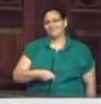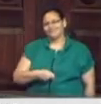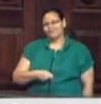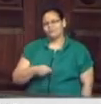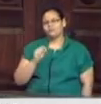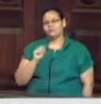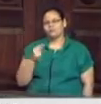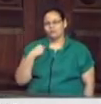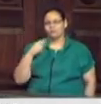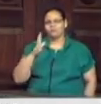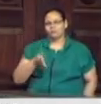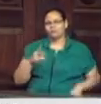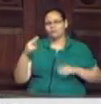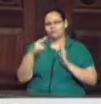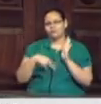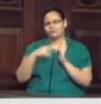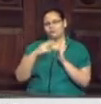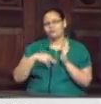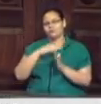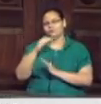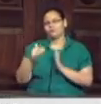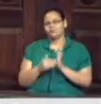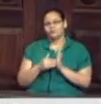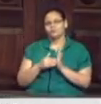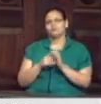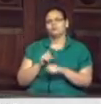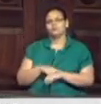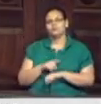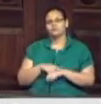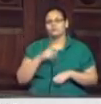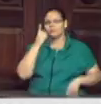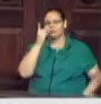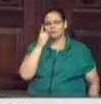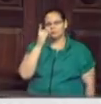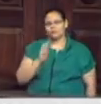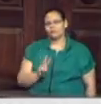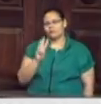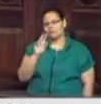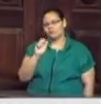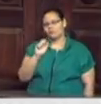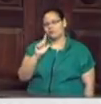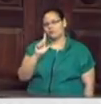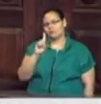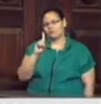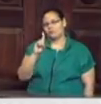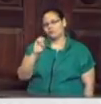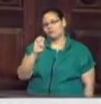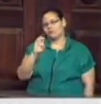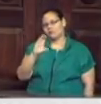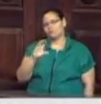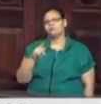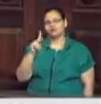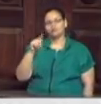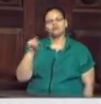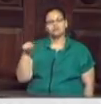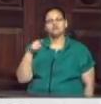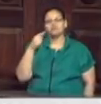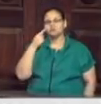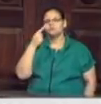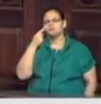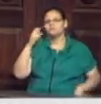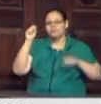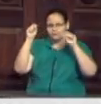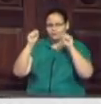que eu já li de todos os tempos. O deputado Valtec há de testemunhar